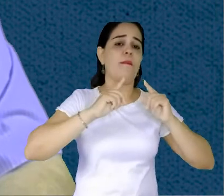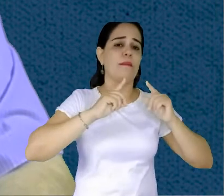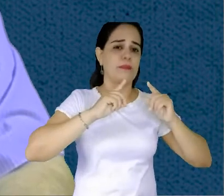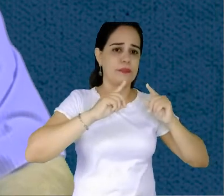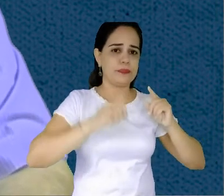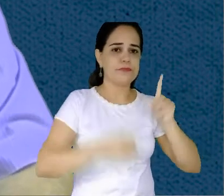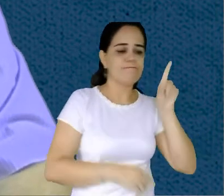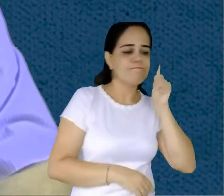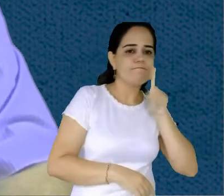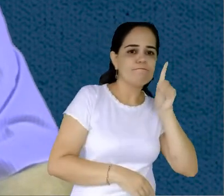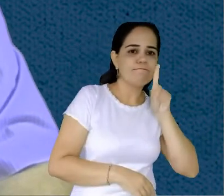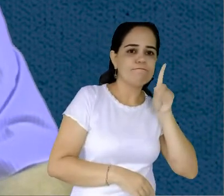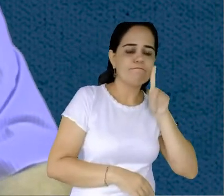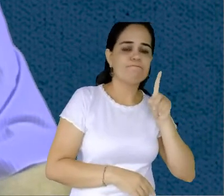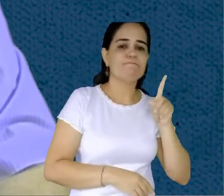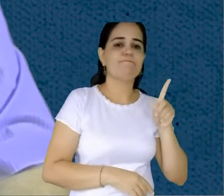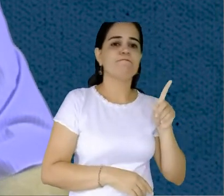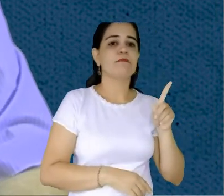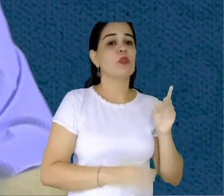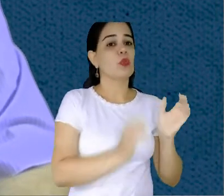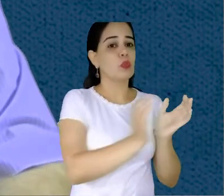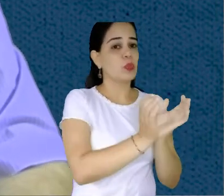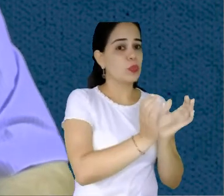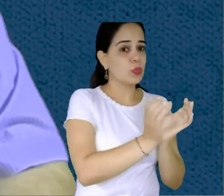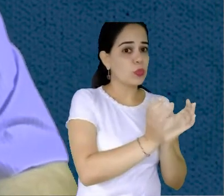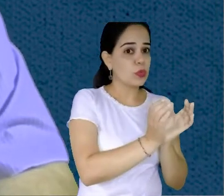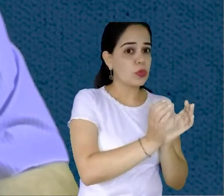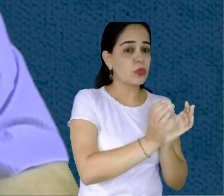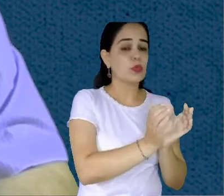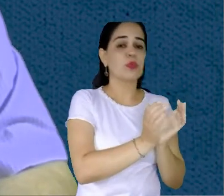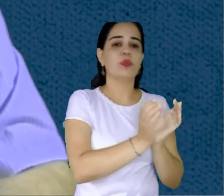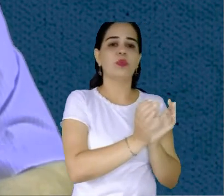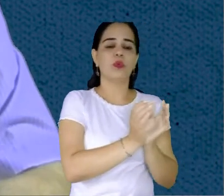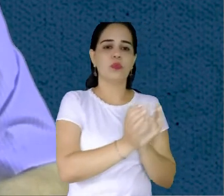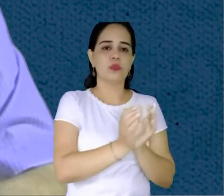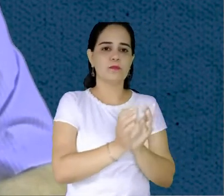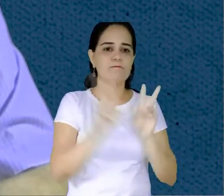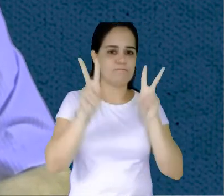sobre o aborto. Até agora, este debate